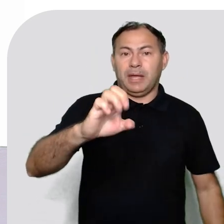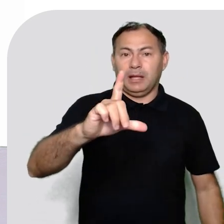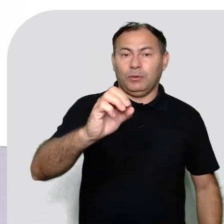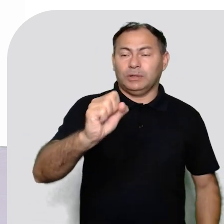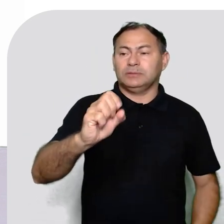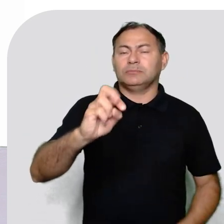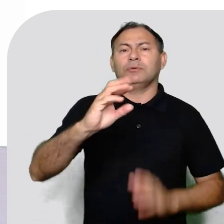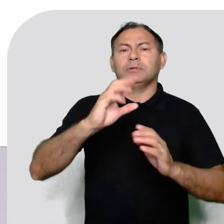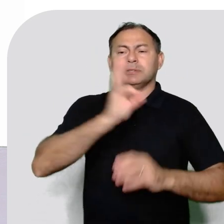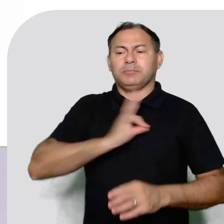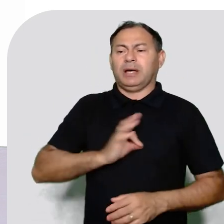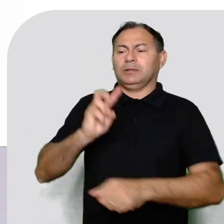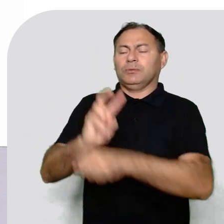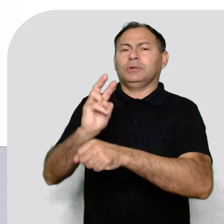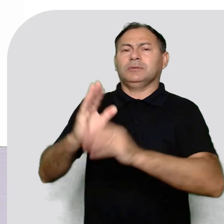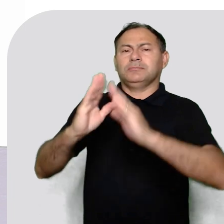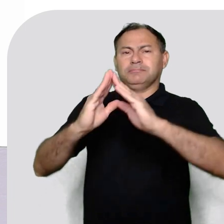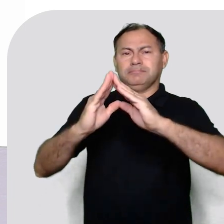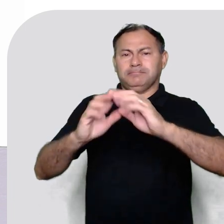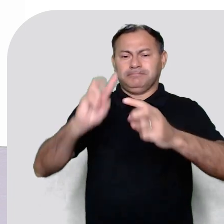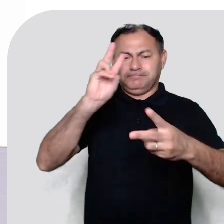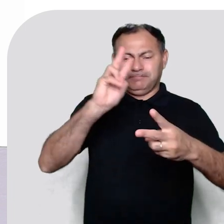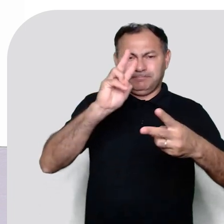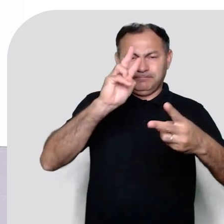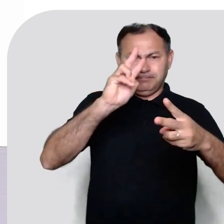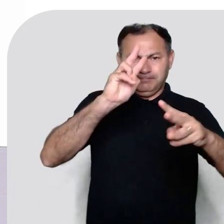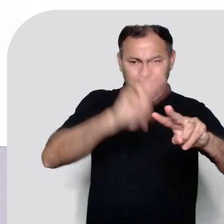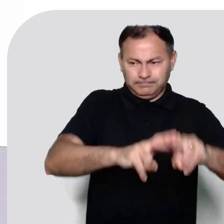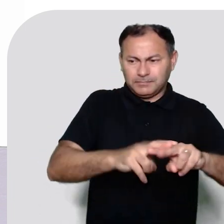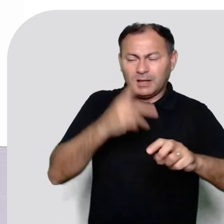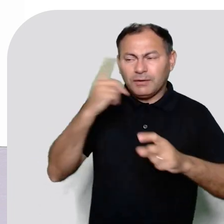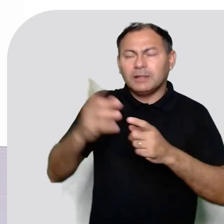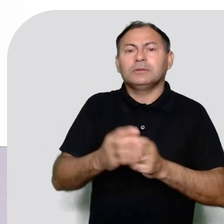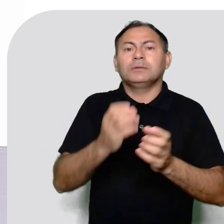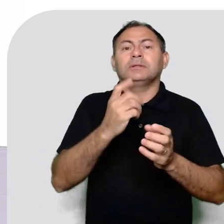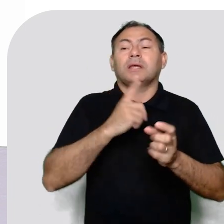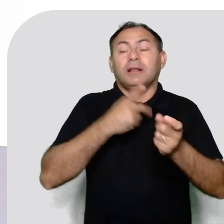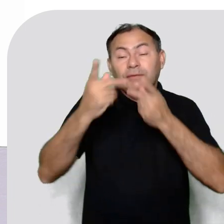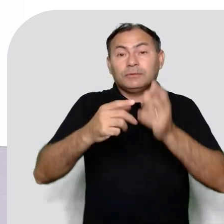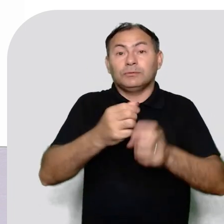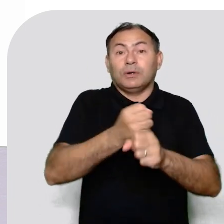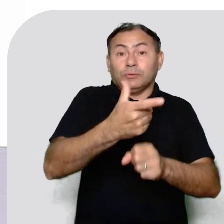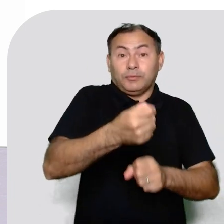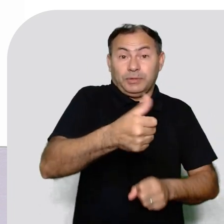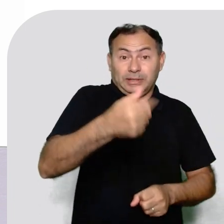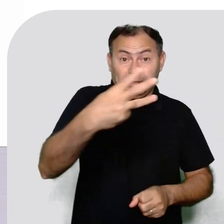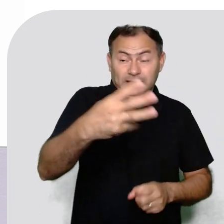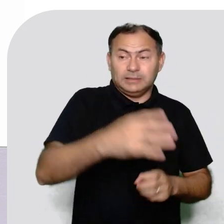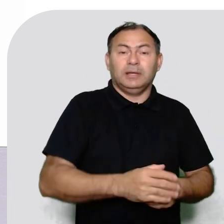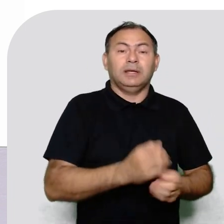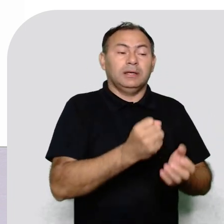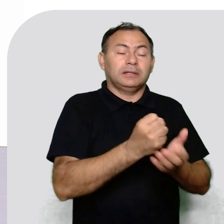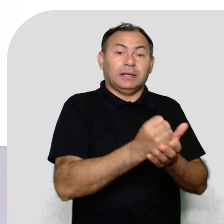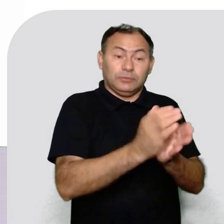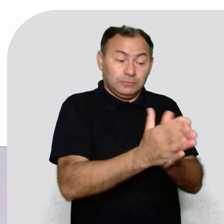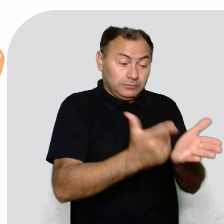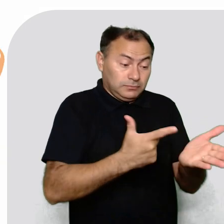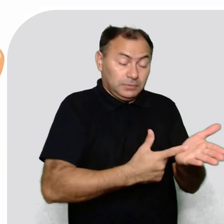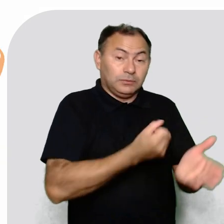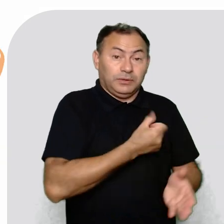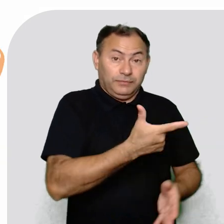presídios no ano de 2013, que se encontra aqui no caderno 26. Ele dizia